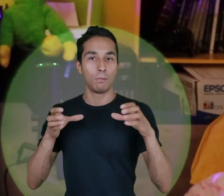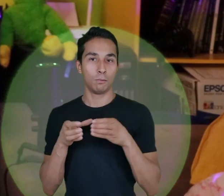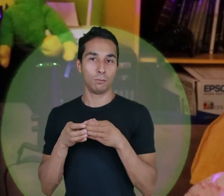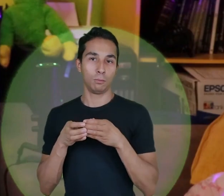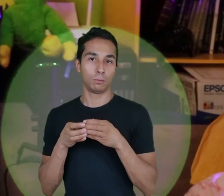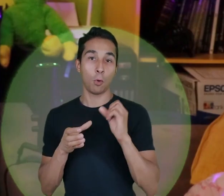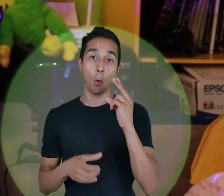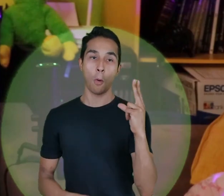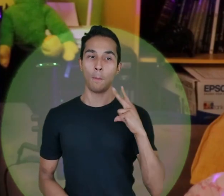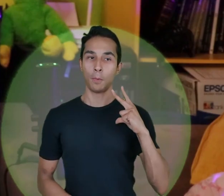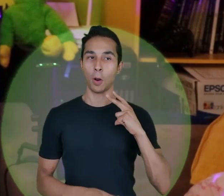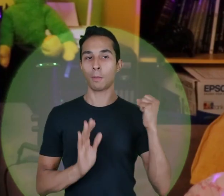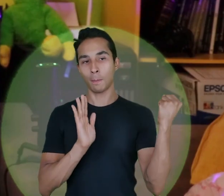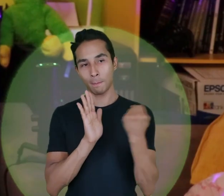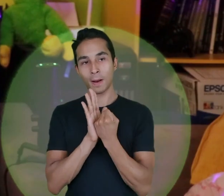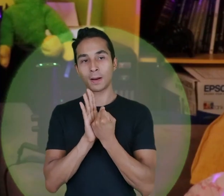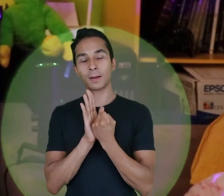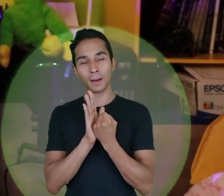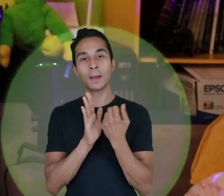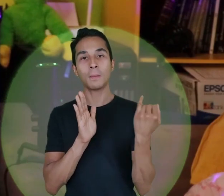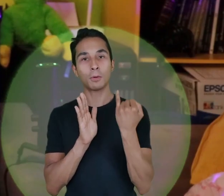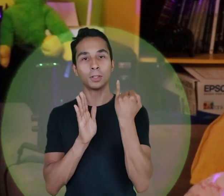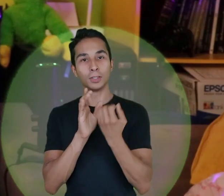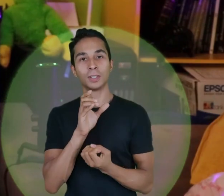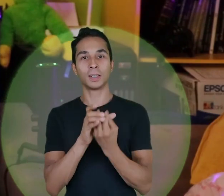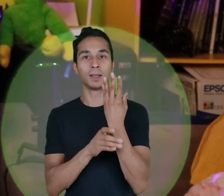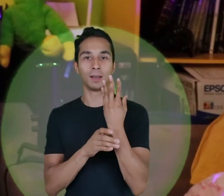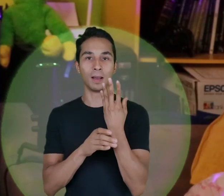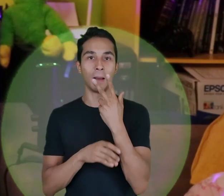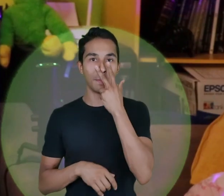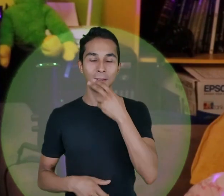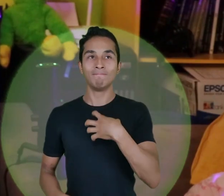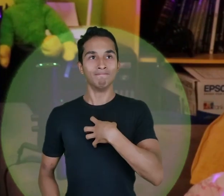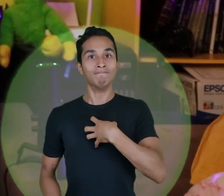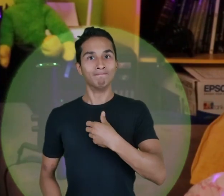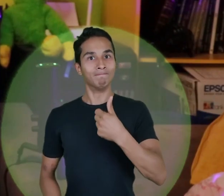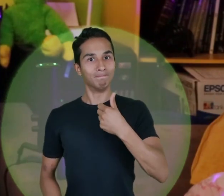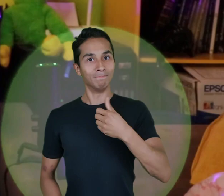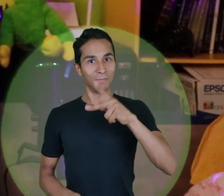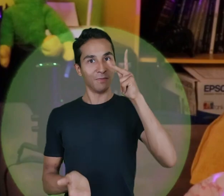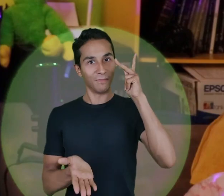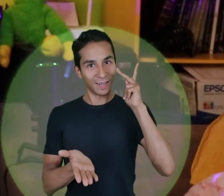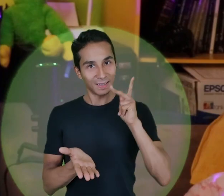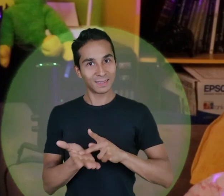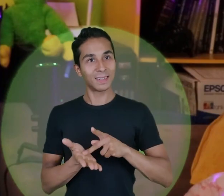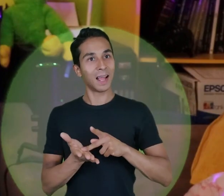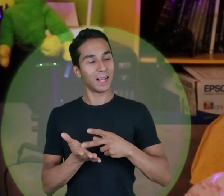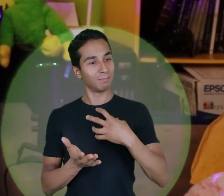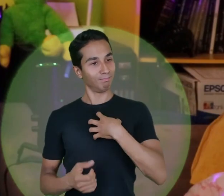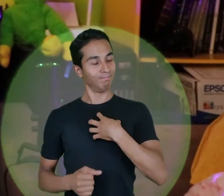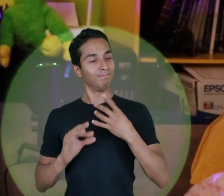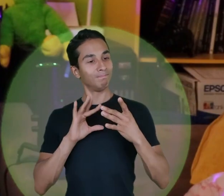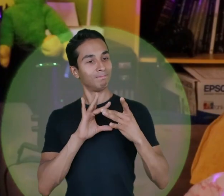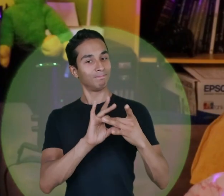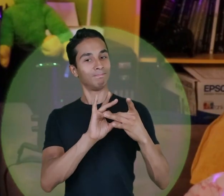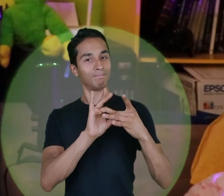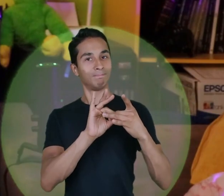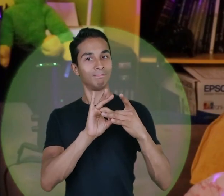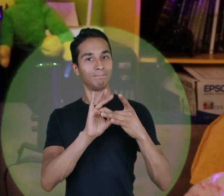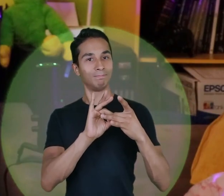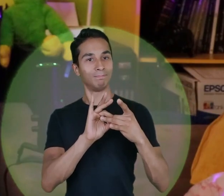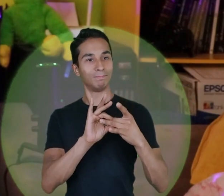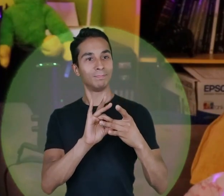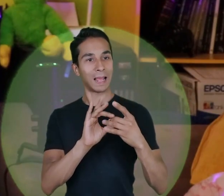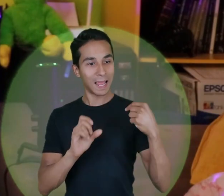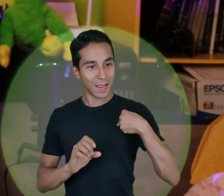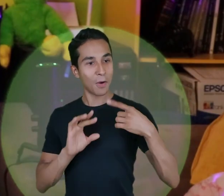seu grupo, ou a sua pessoal, porque você de fato, assim, você fala, poxa, agora, né, agora eu tô aqui. Você realmente se identifica, né? Você olha e